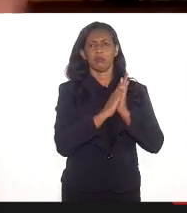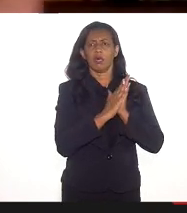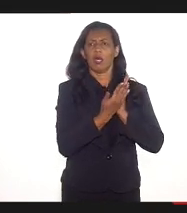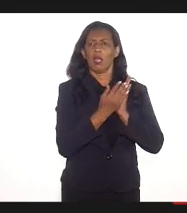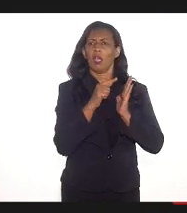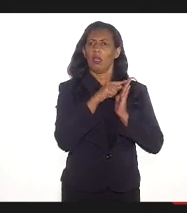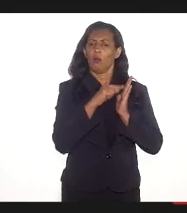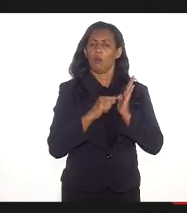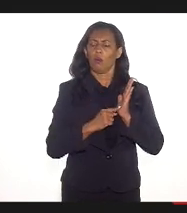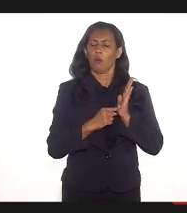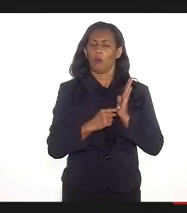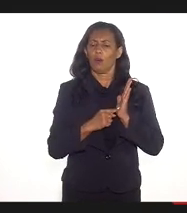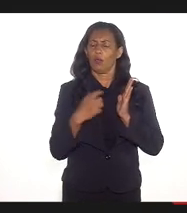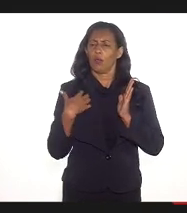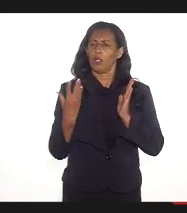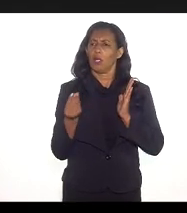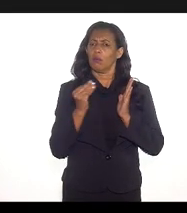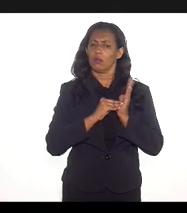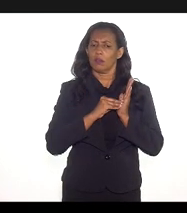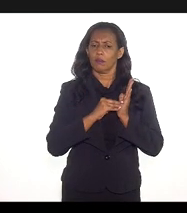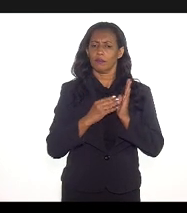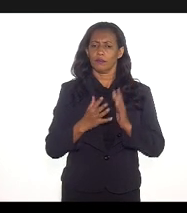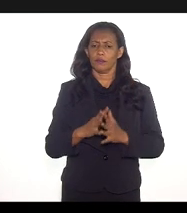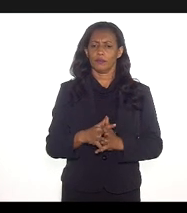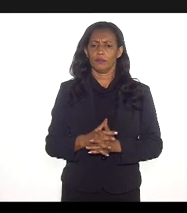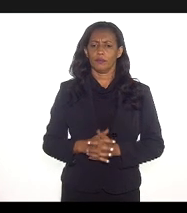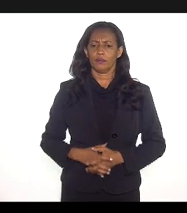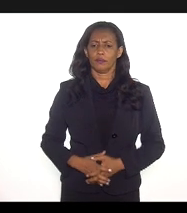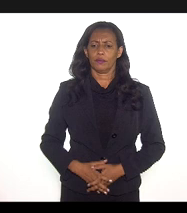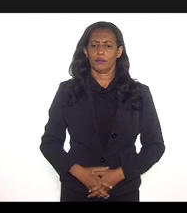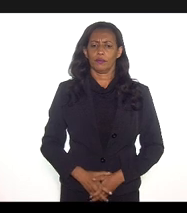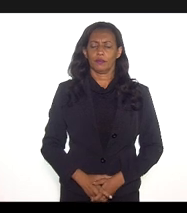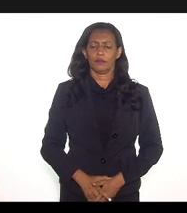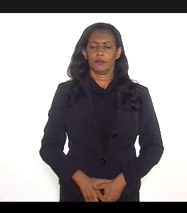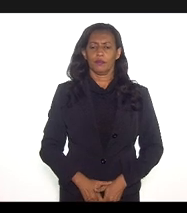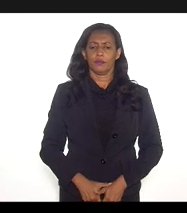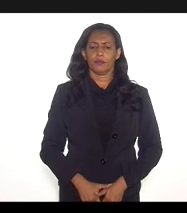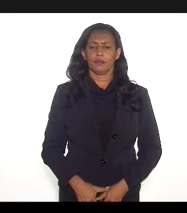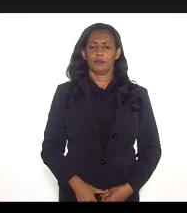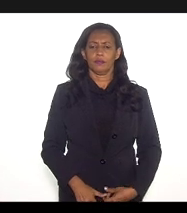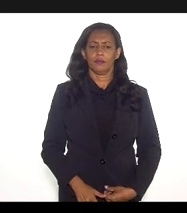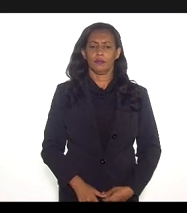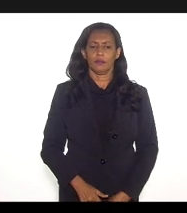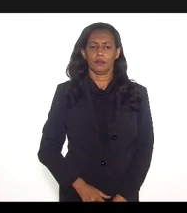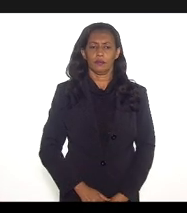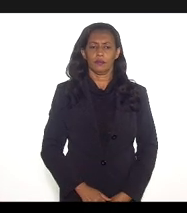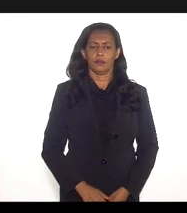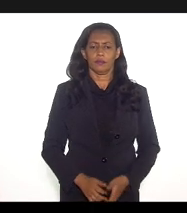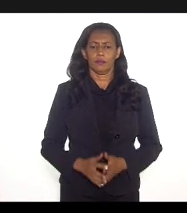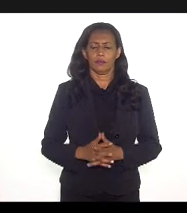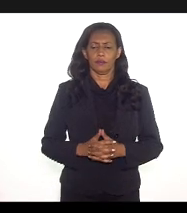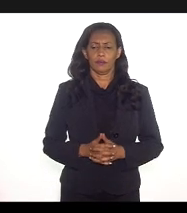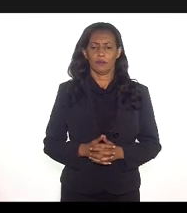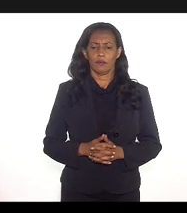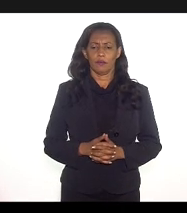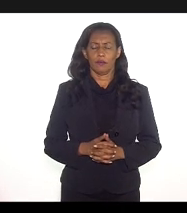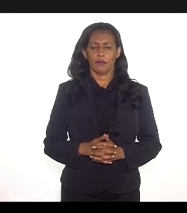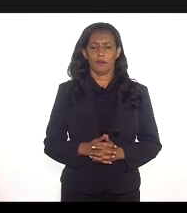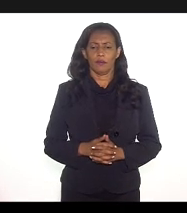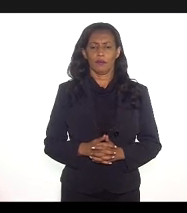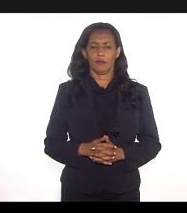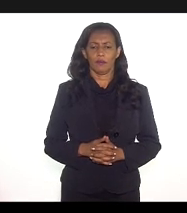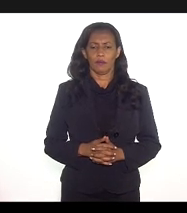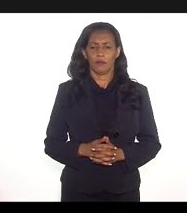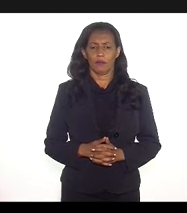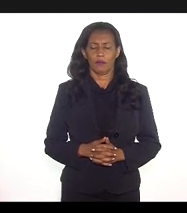dirimir esses... Pede o Jojo para me ajudar, estou na audiência pública, tá? Roberto, seu microfone está aberto. Roberto, desculpa, Gustavo. Vou